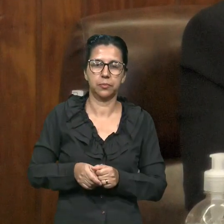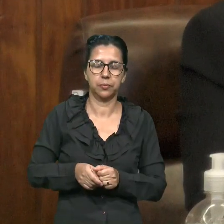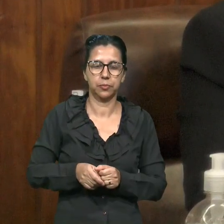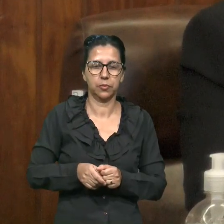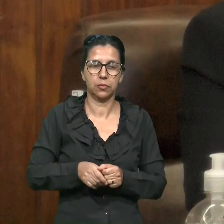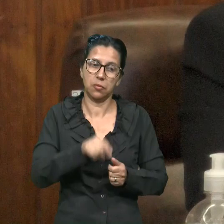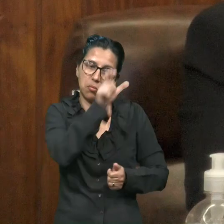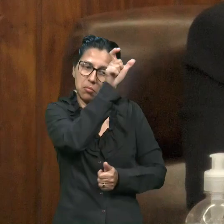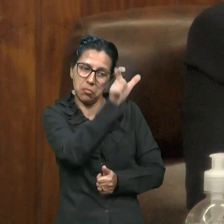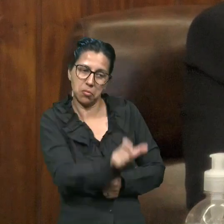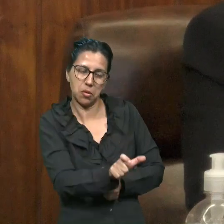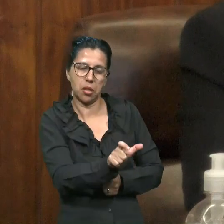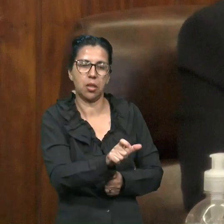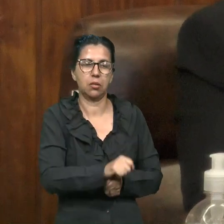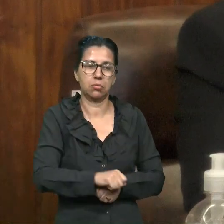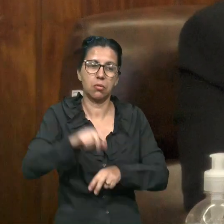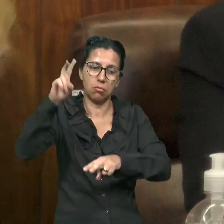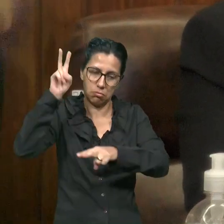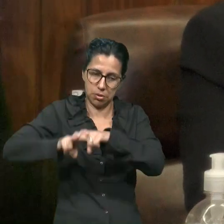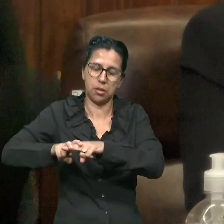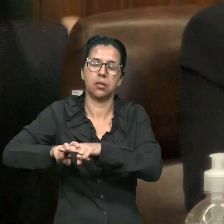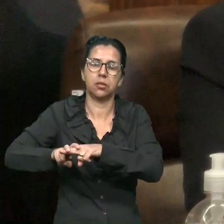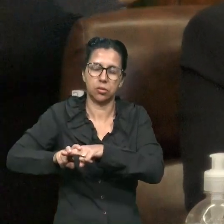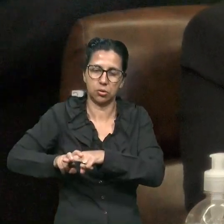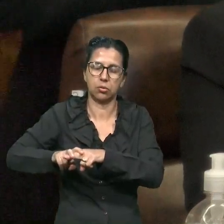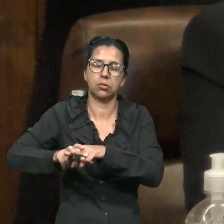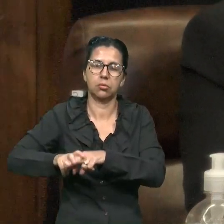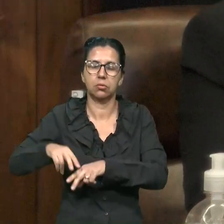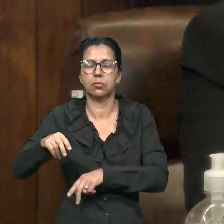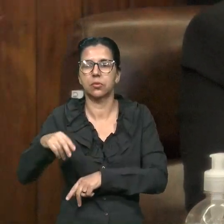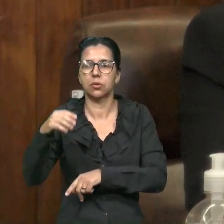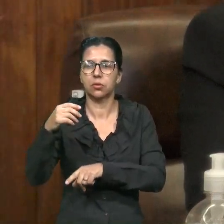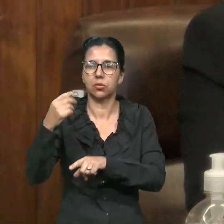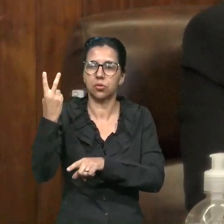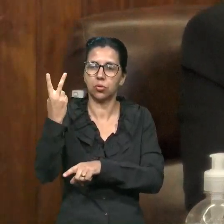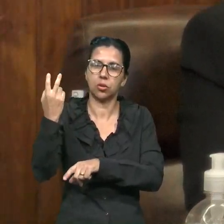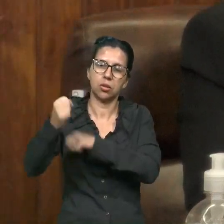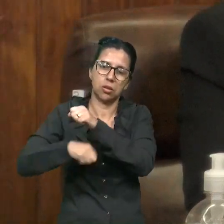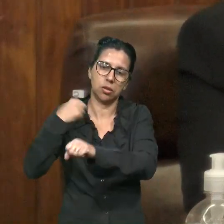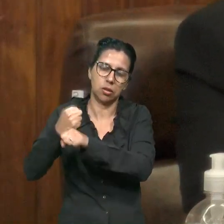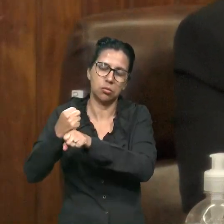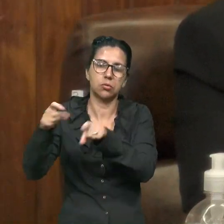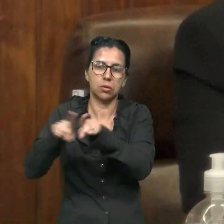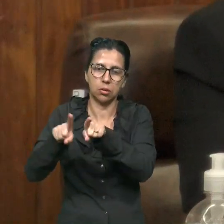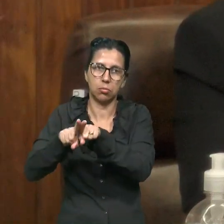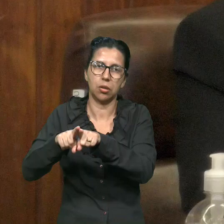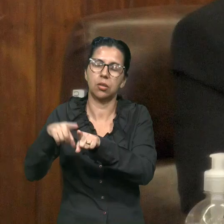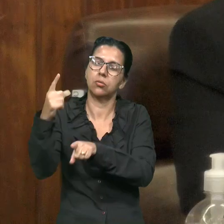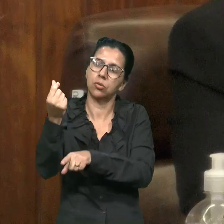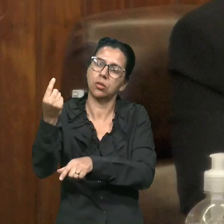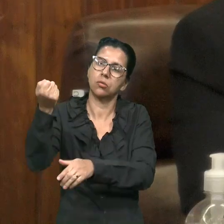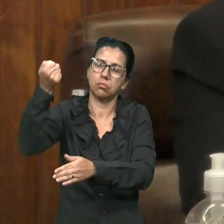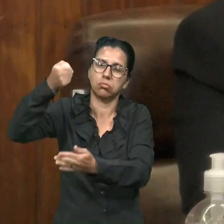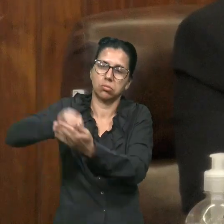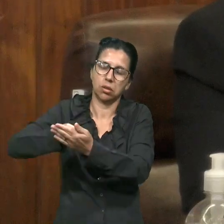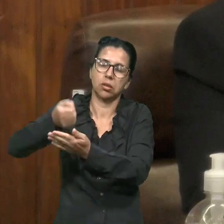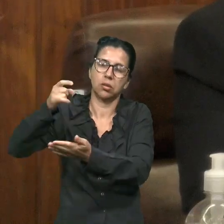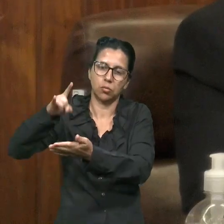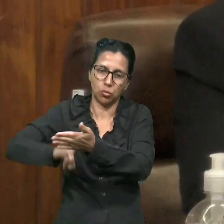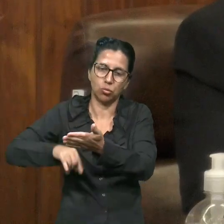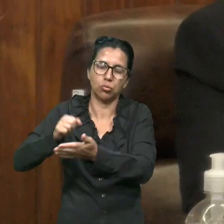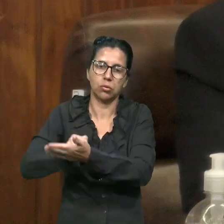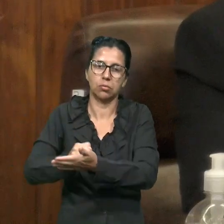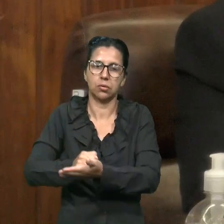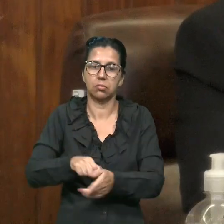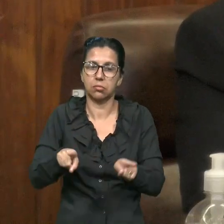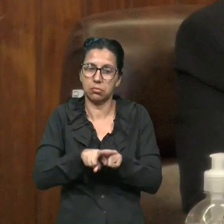ou licitação. Pena, detenção de 2 a 4 anos e multa. Artigo 91. Patrocinar direta ou indiretamente